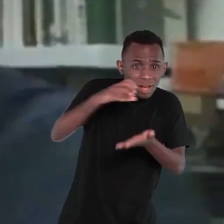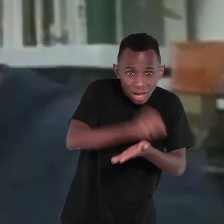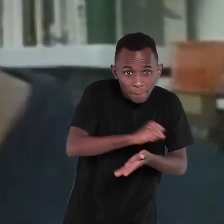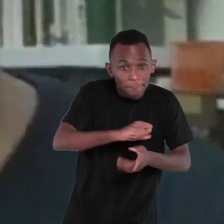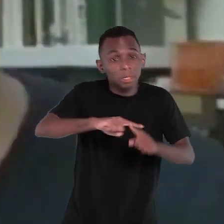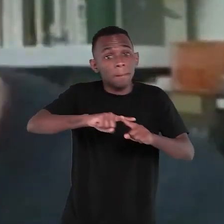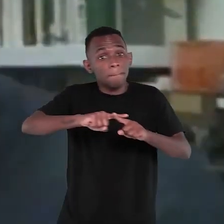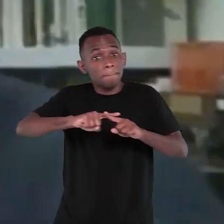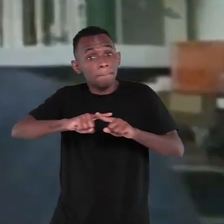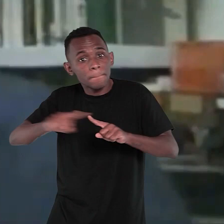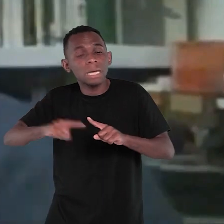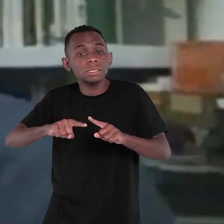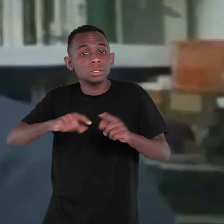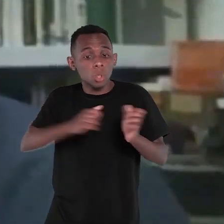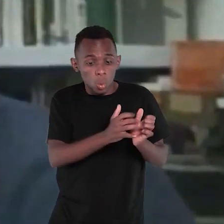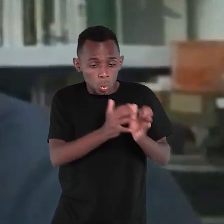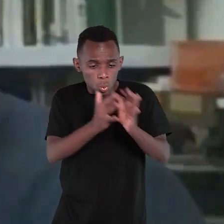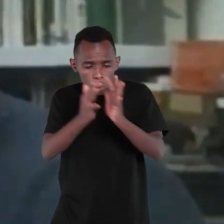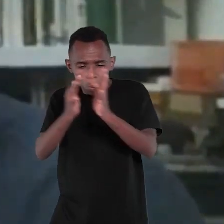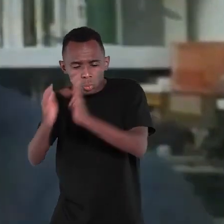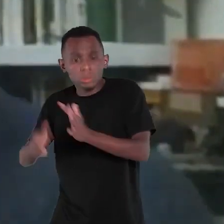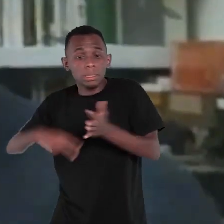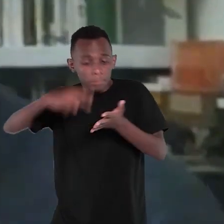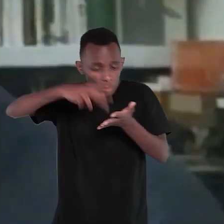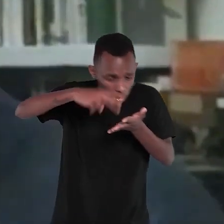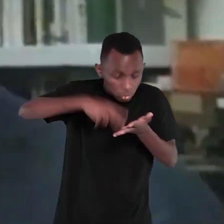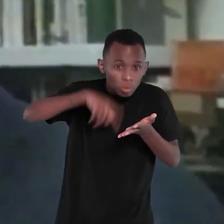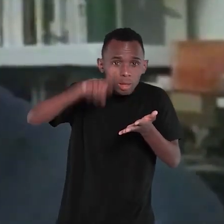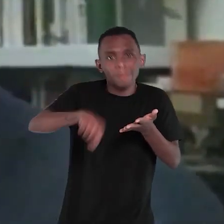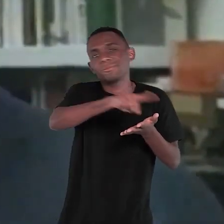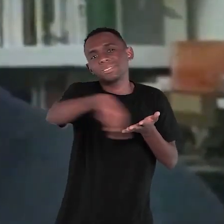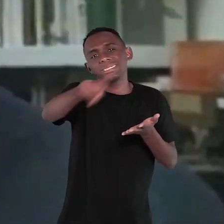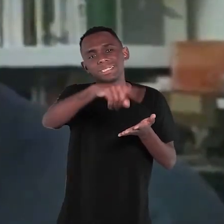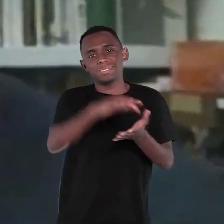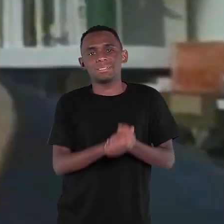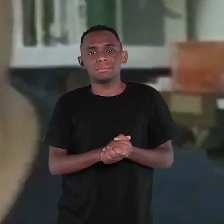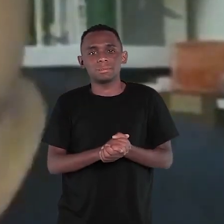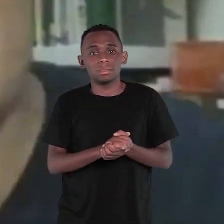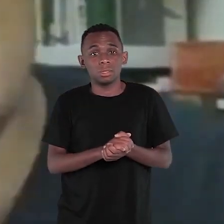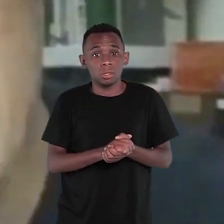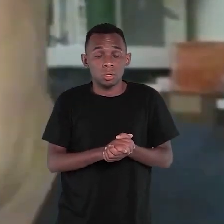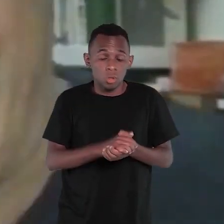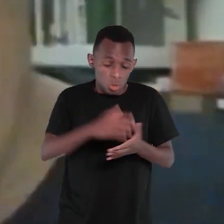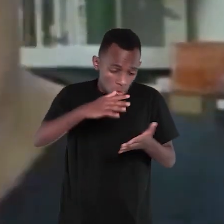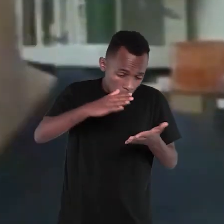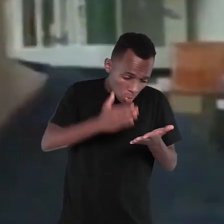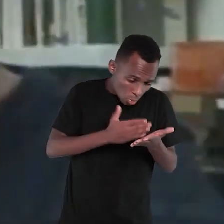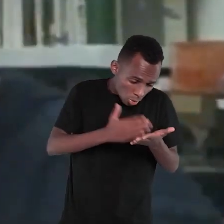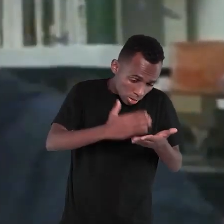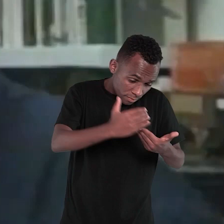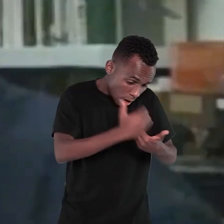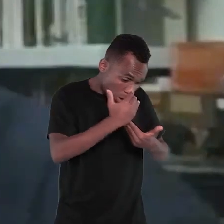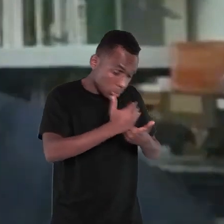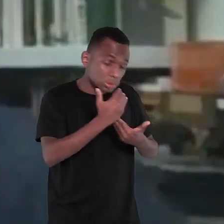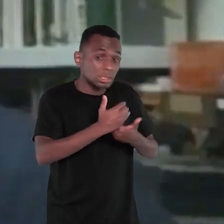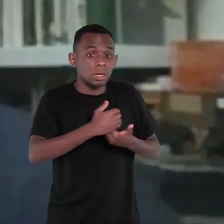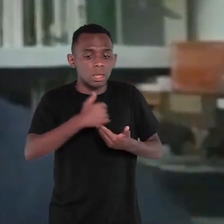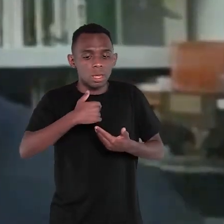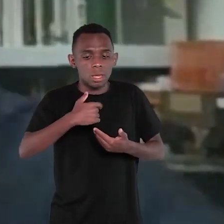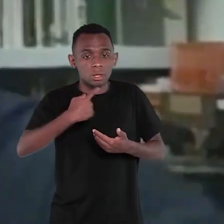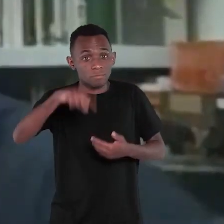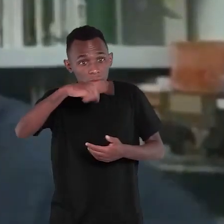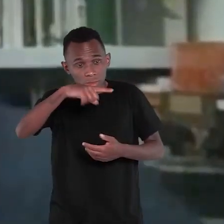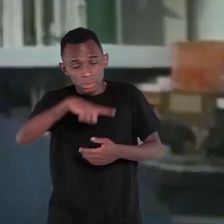rápido, mas quem dá o tempo da leitura é você. Né? O livro te sugere, né? Mas quem dá o